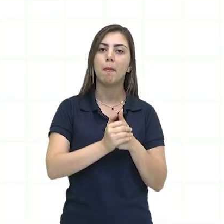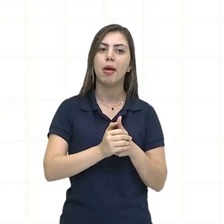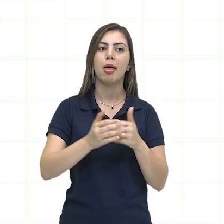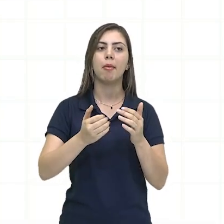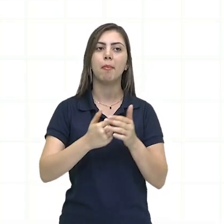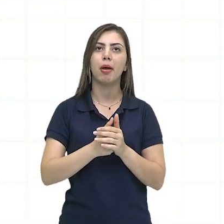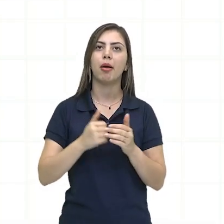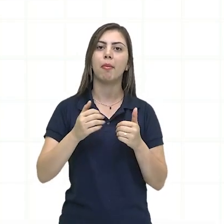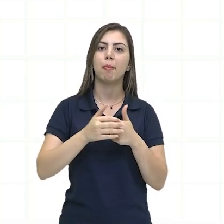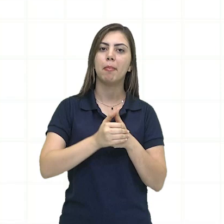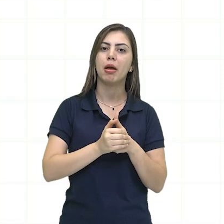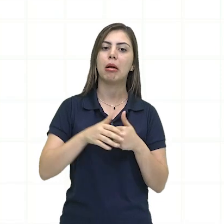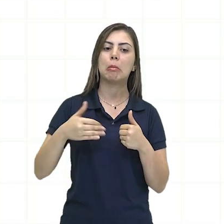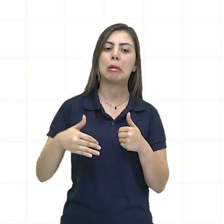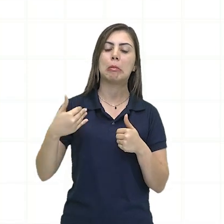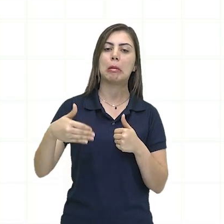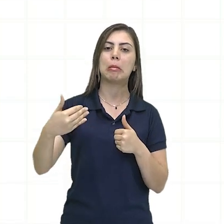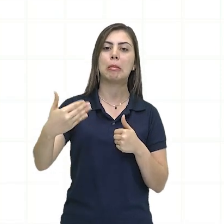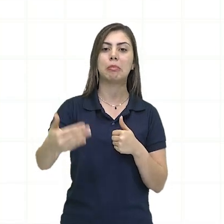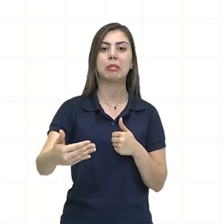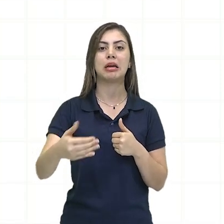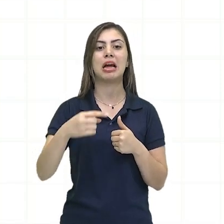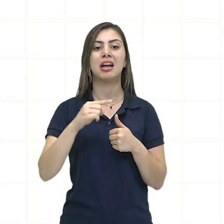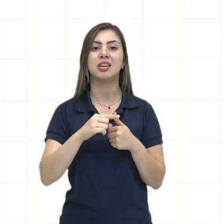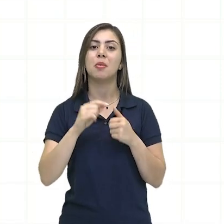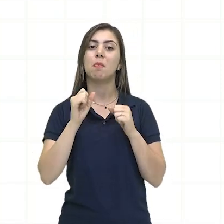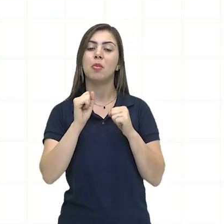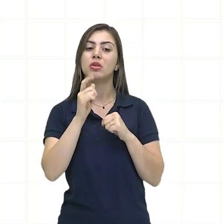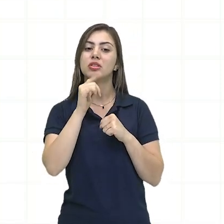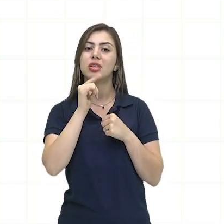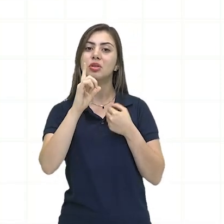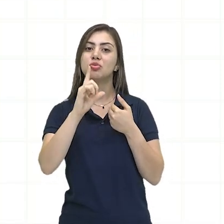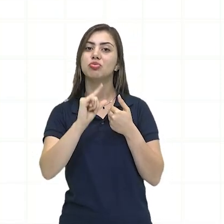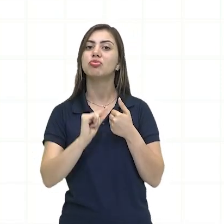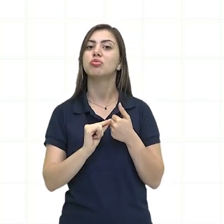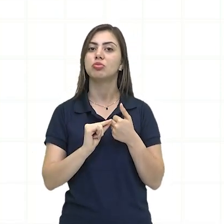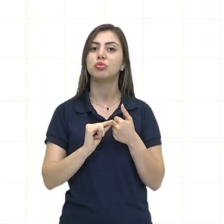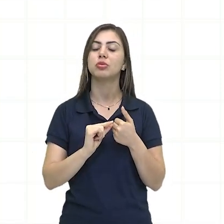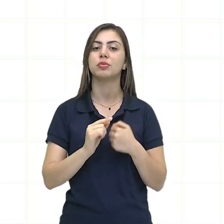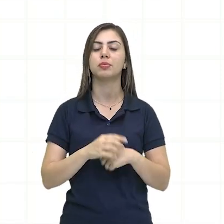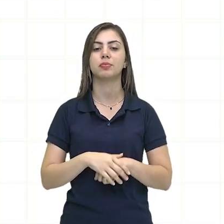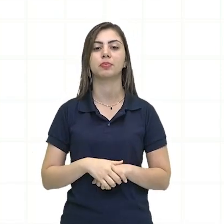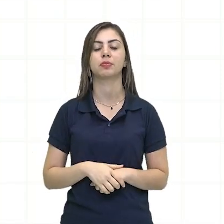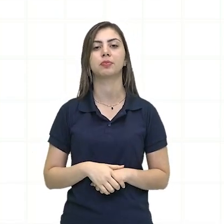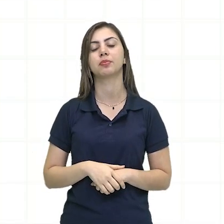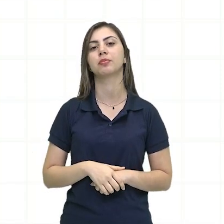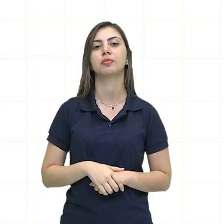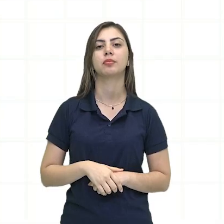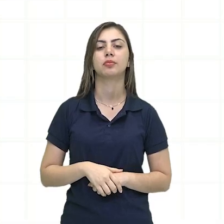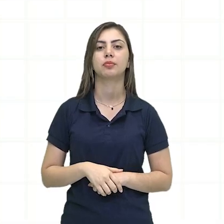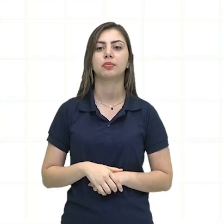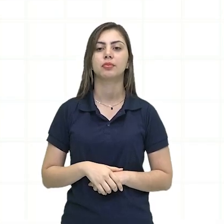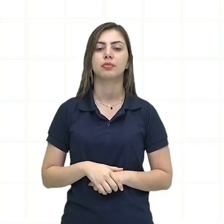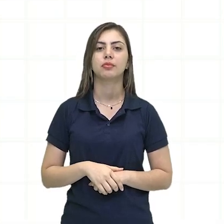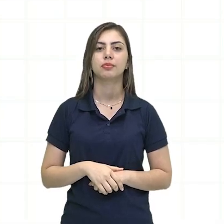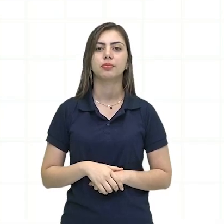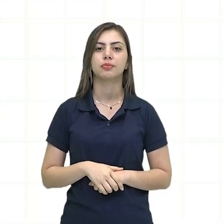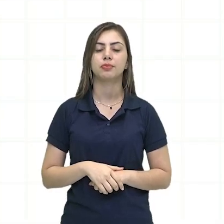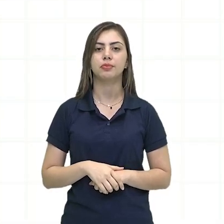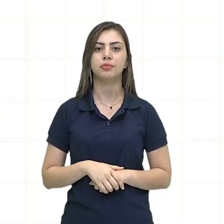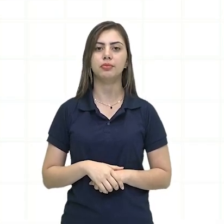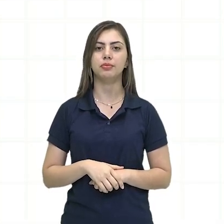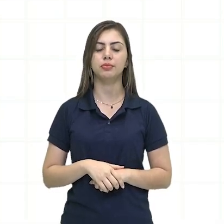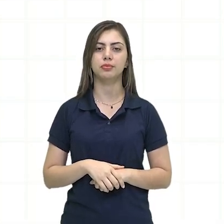quê? Gerar um estresse na produção desse líquido, certo? E para você ter ideia,